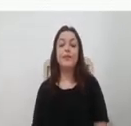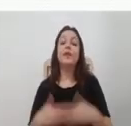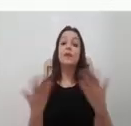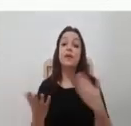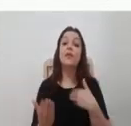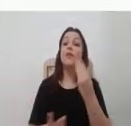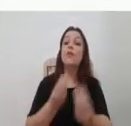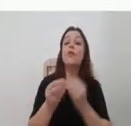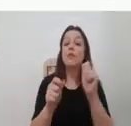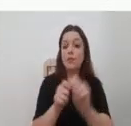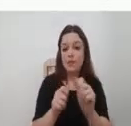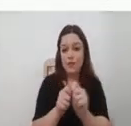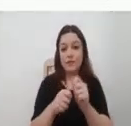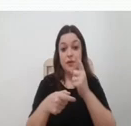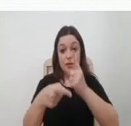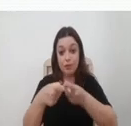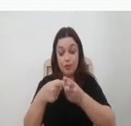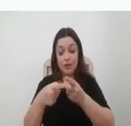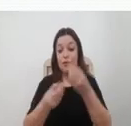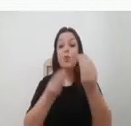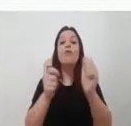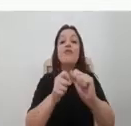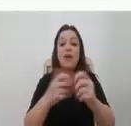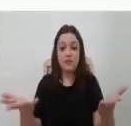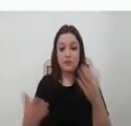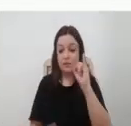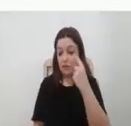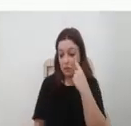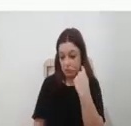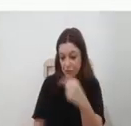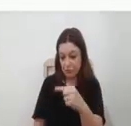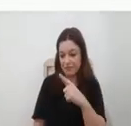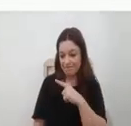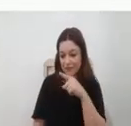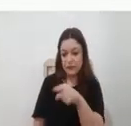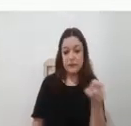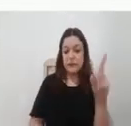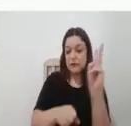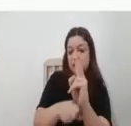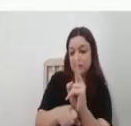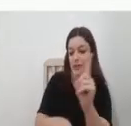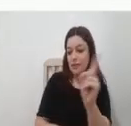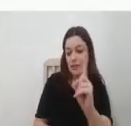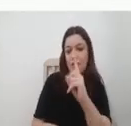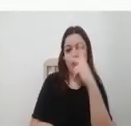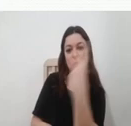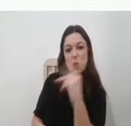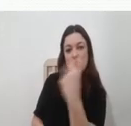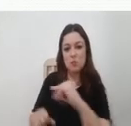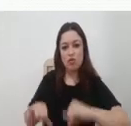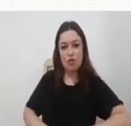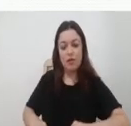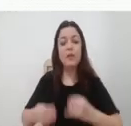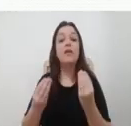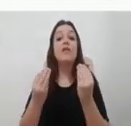Então, como proceder, né? Quando o médico veterinário ele tem uma suspeita de caso de maus